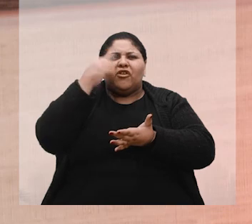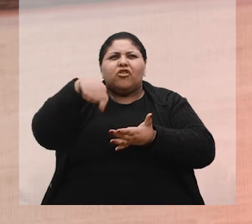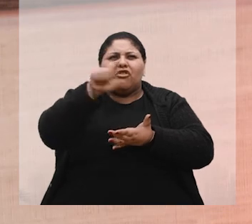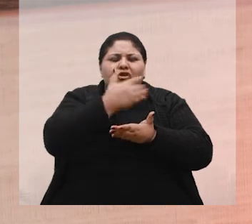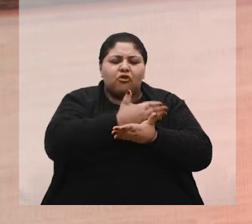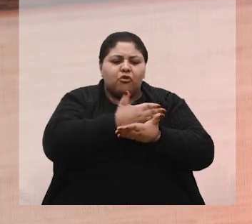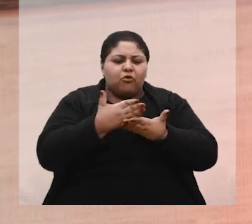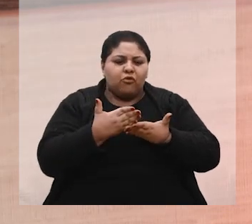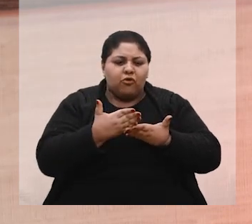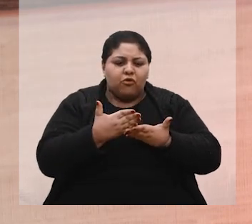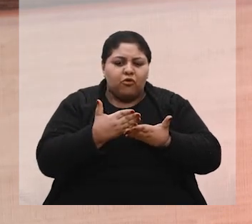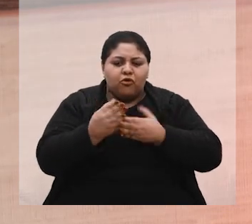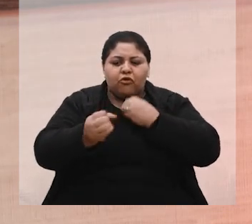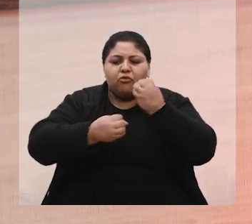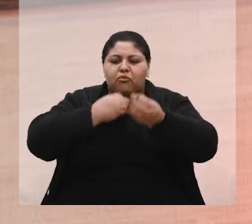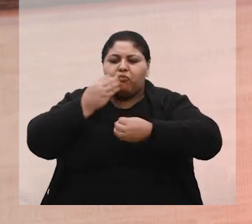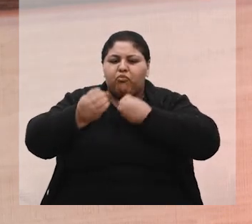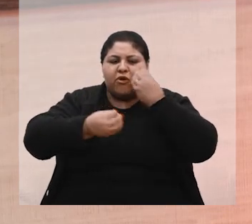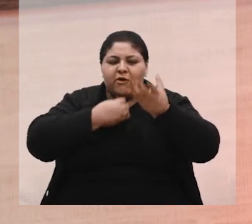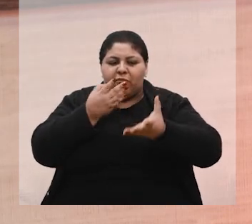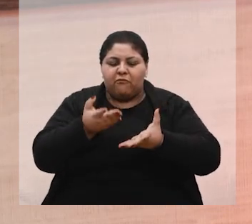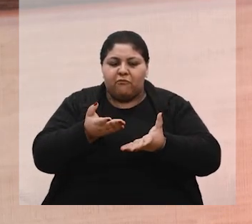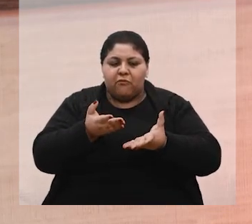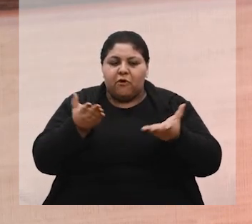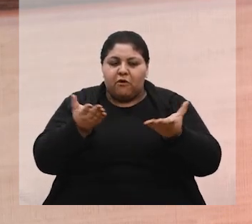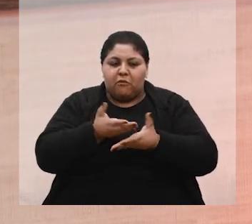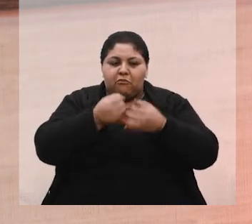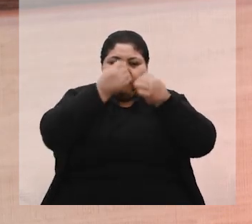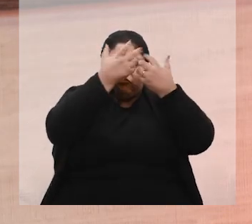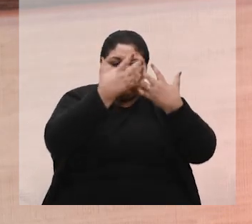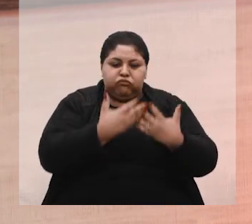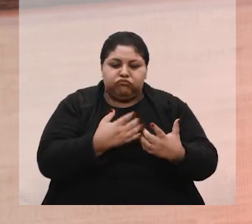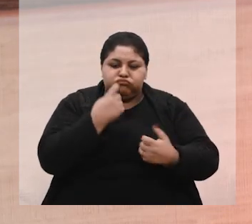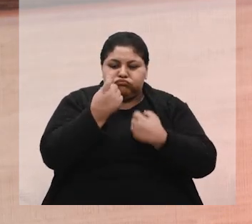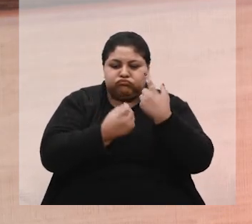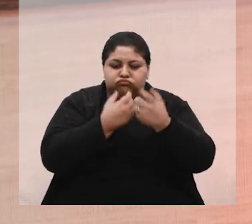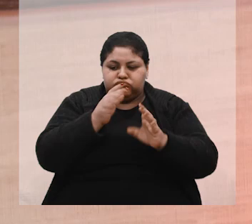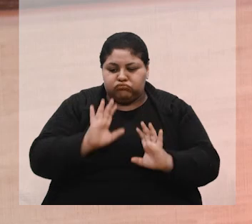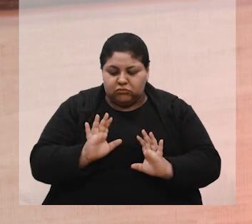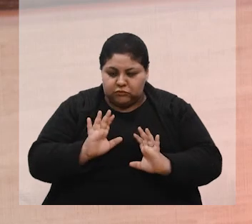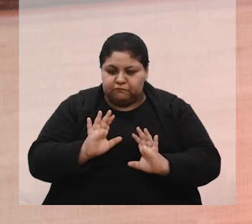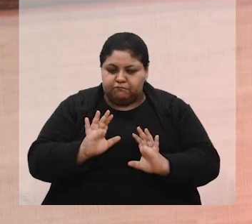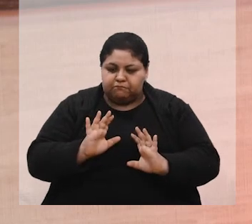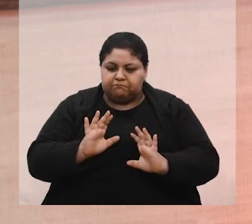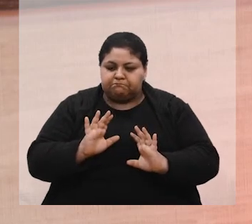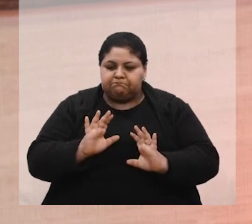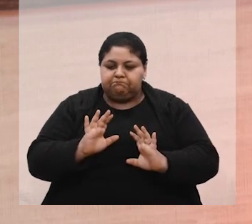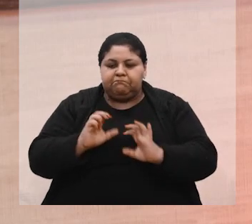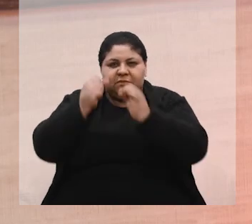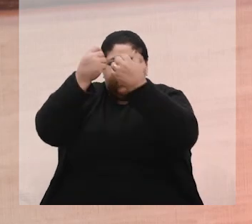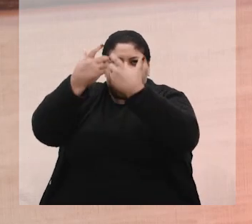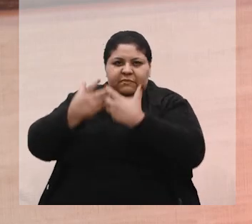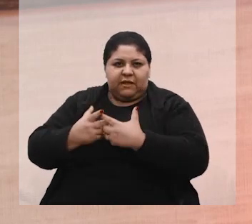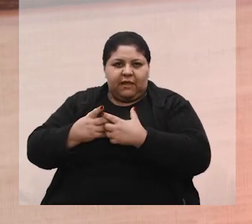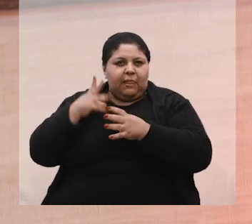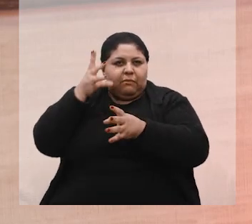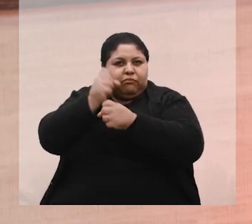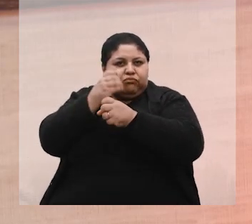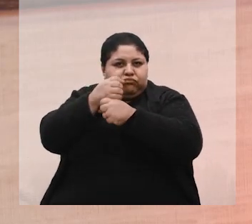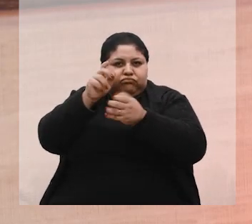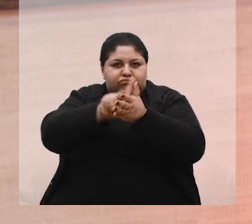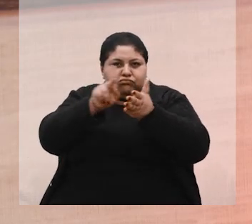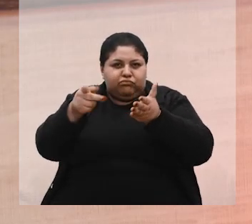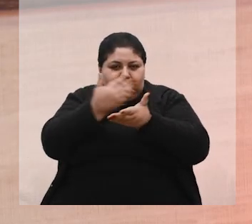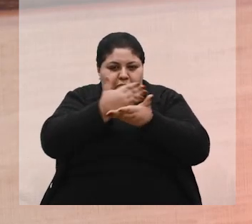e aí nós vamos começar a entrar nos poemas em si. Eu vou tentar pensar alguns aqui, tentando dar um recorte, assim como eu fiz na